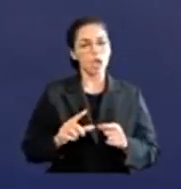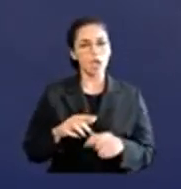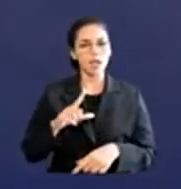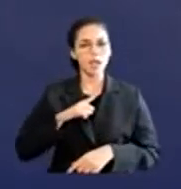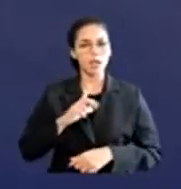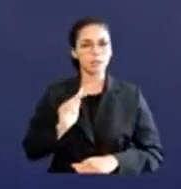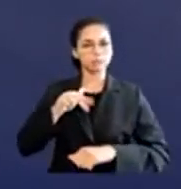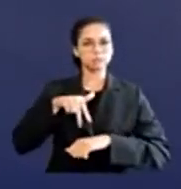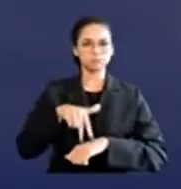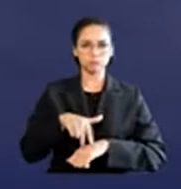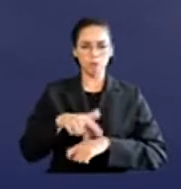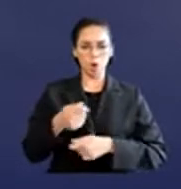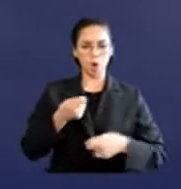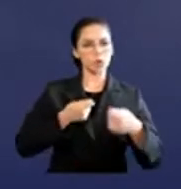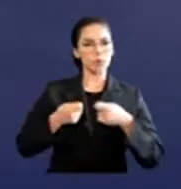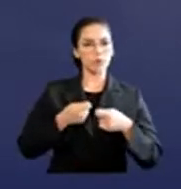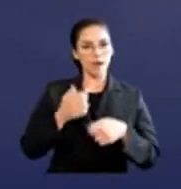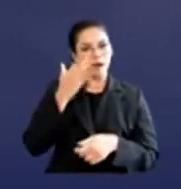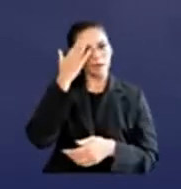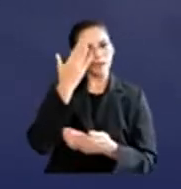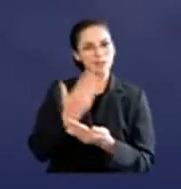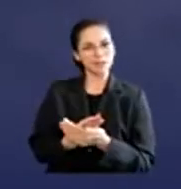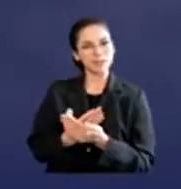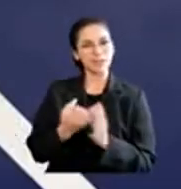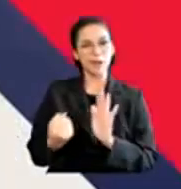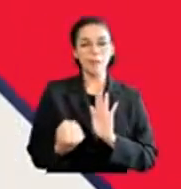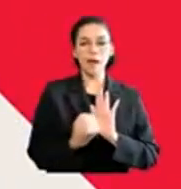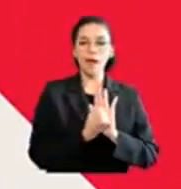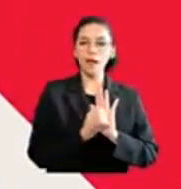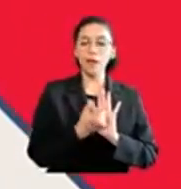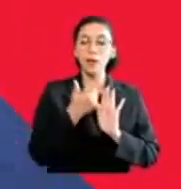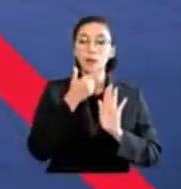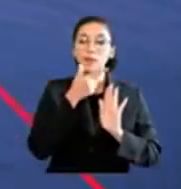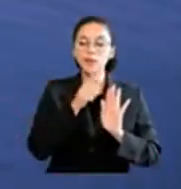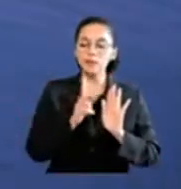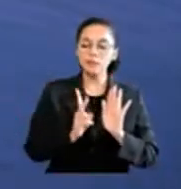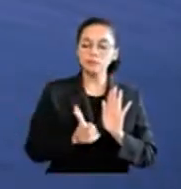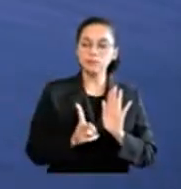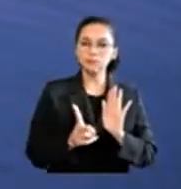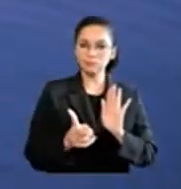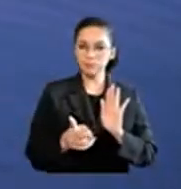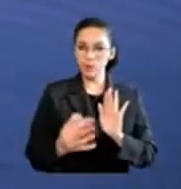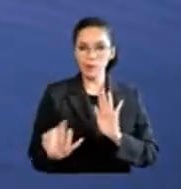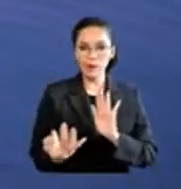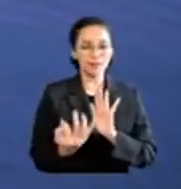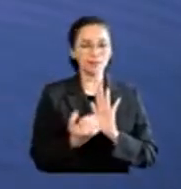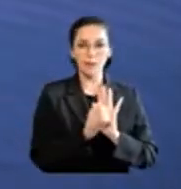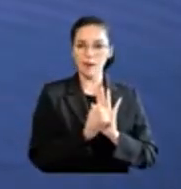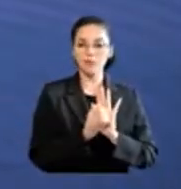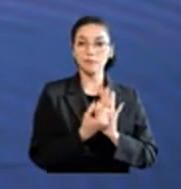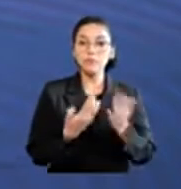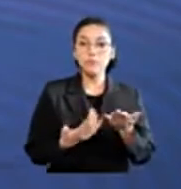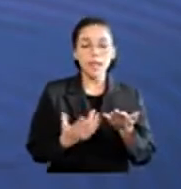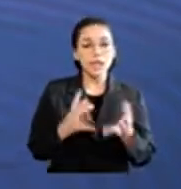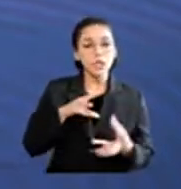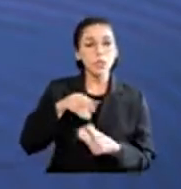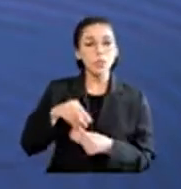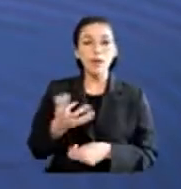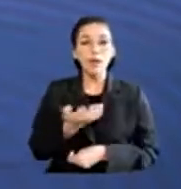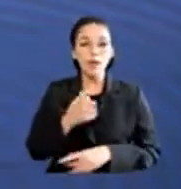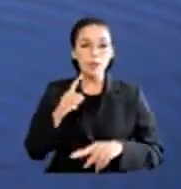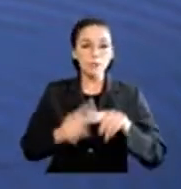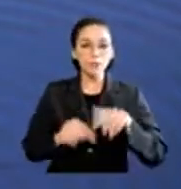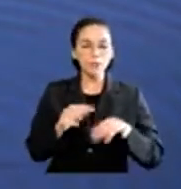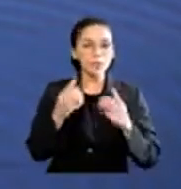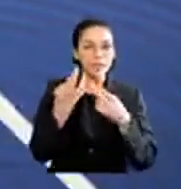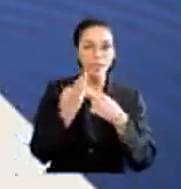da marca e capilaridade de rede. Em resumo, ele quer um produto que resolva os seus problemas, com uma